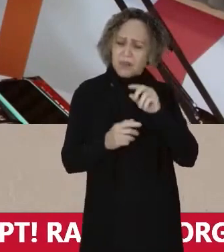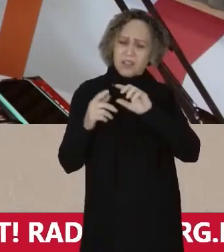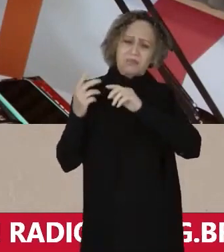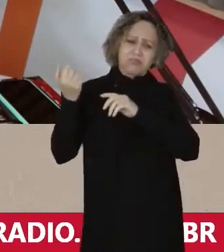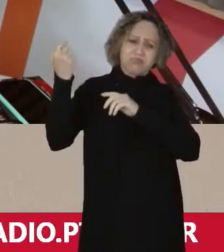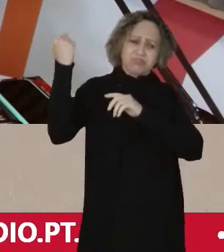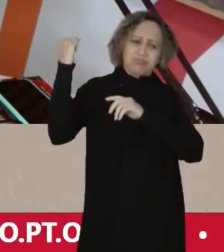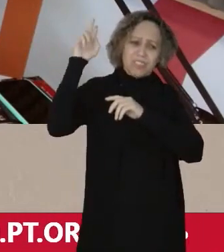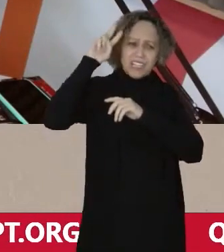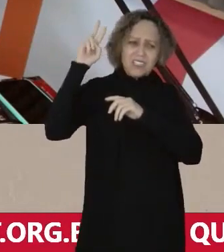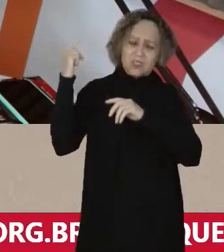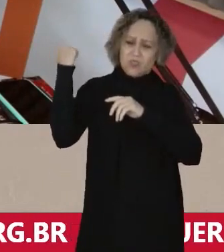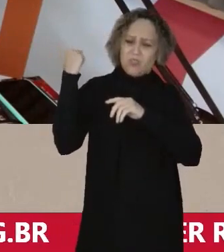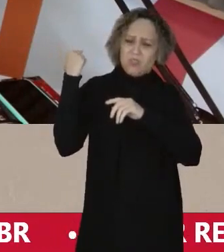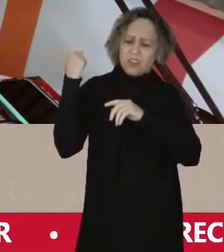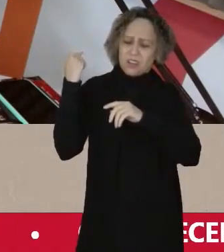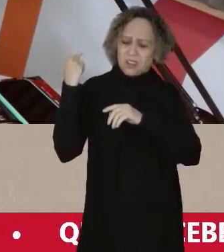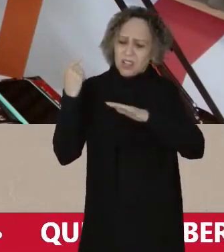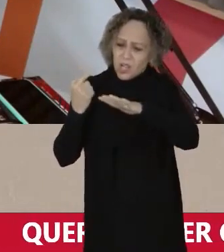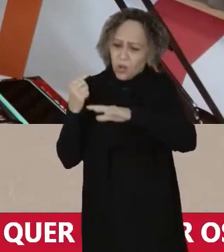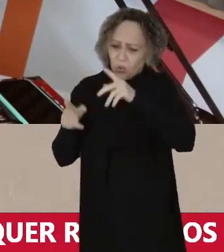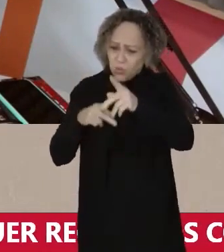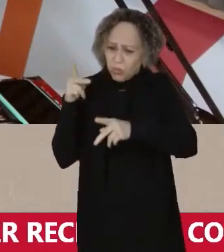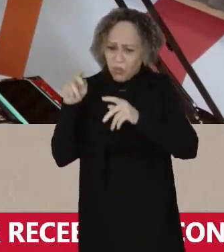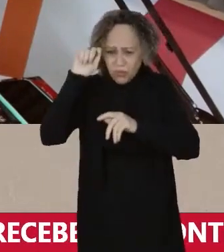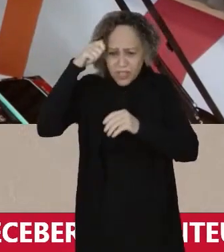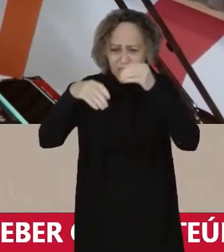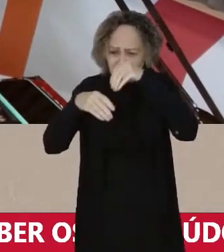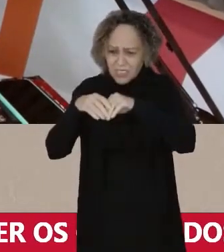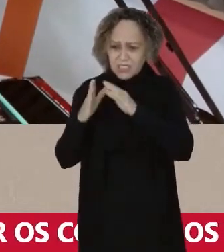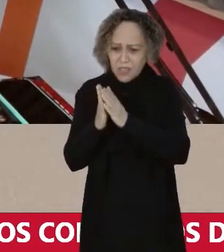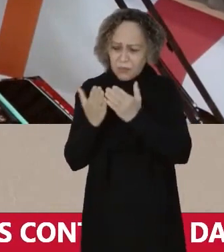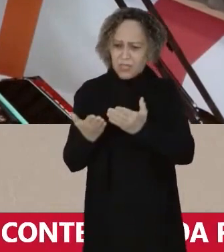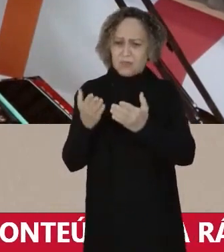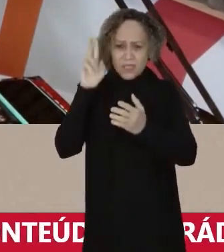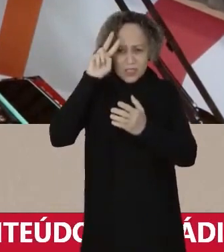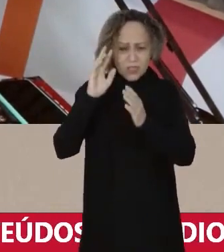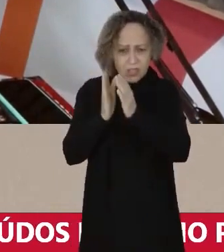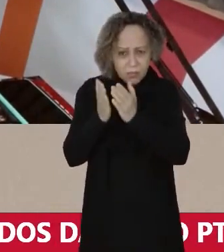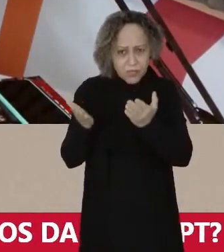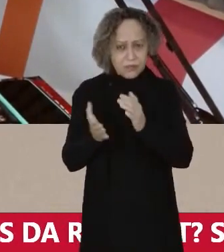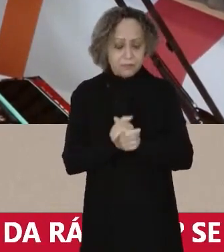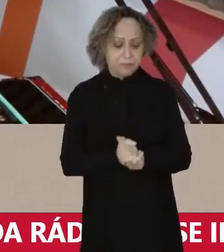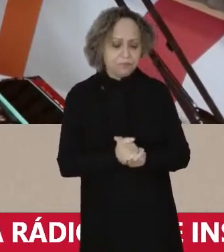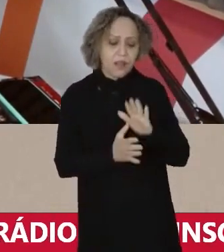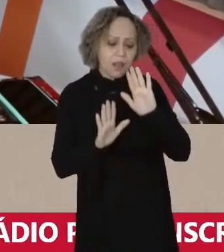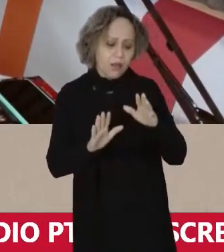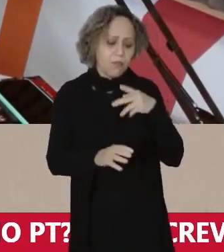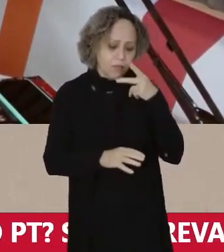reconhecida. Amanda, só para você ter uma ideia, quando a gente analisa, e eu vou terminar essa minha primeira fala, que eu acho que eu estou me alongando um